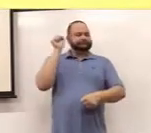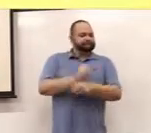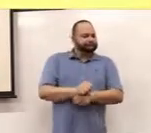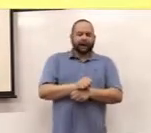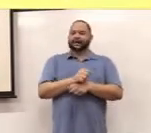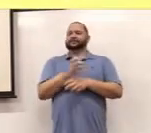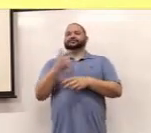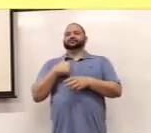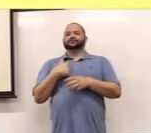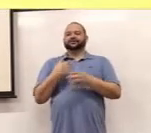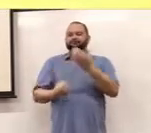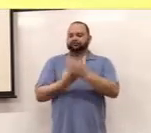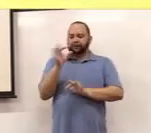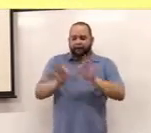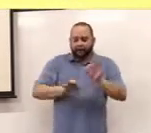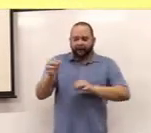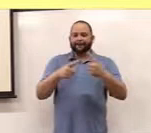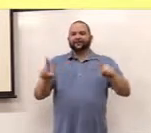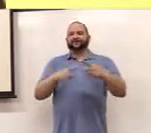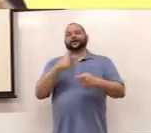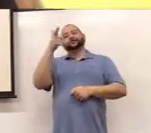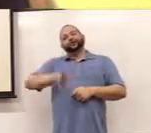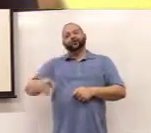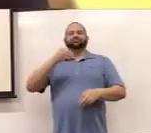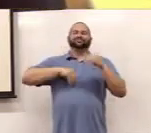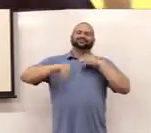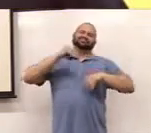entra numa crise criativa e, de novo, em depressão.